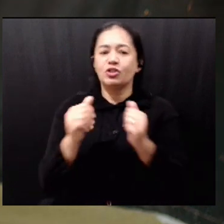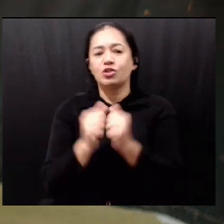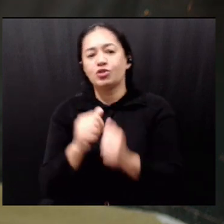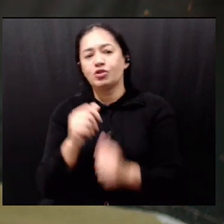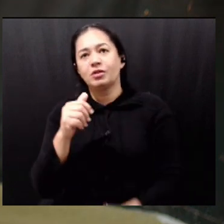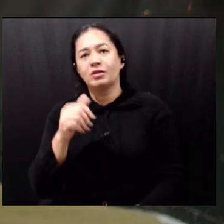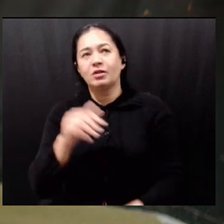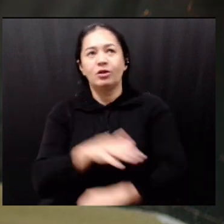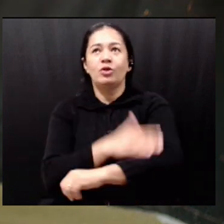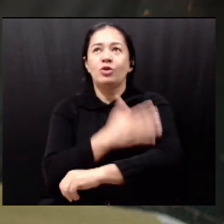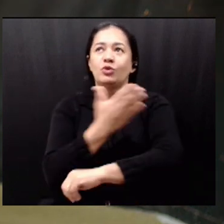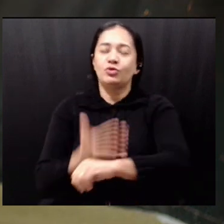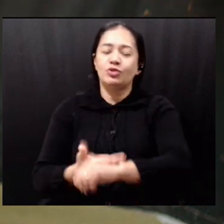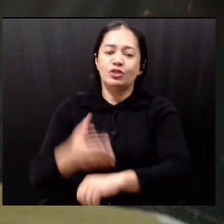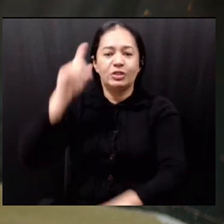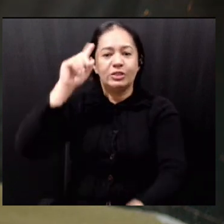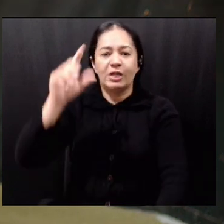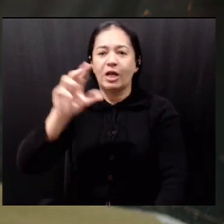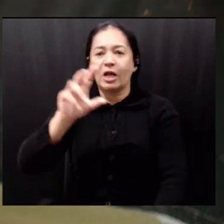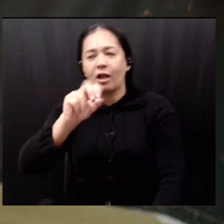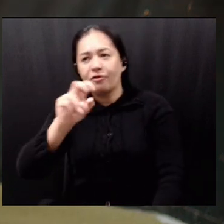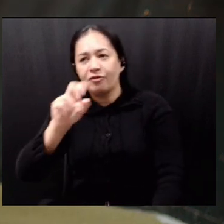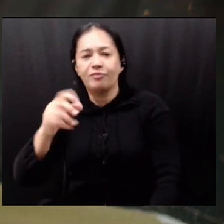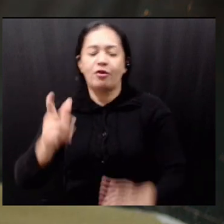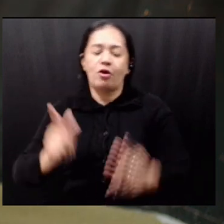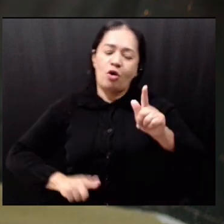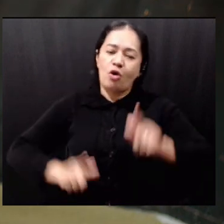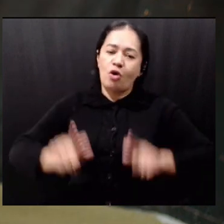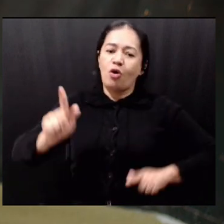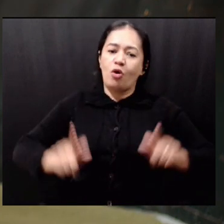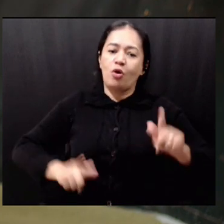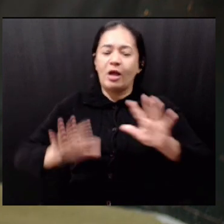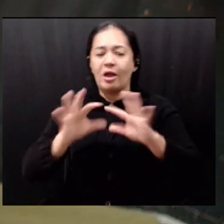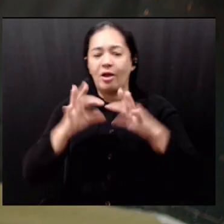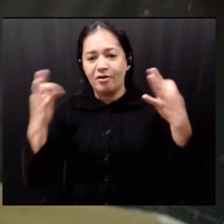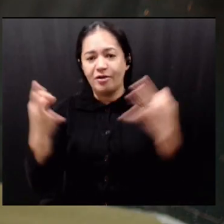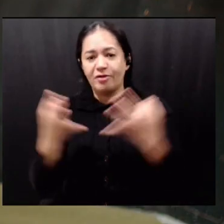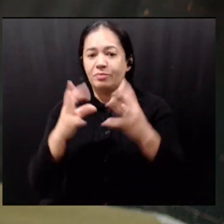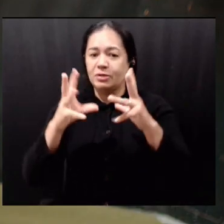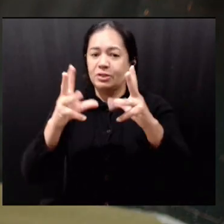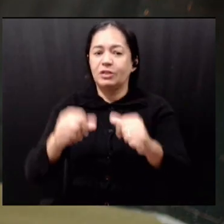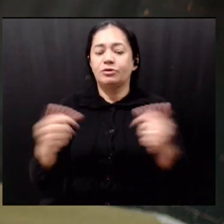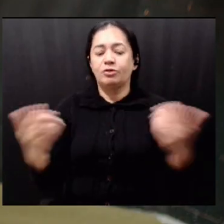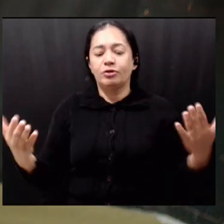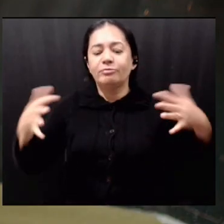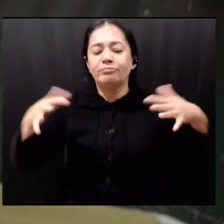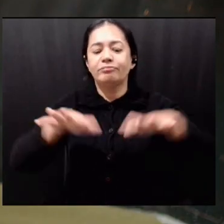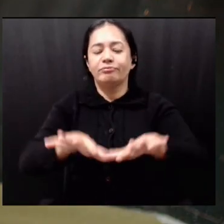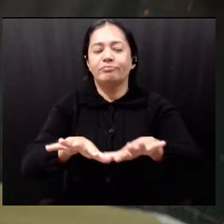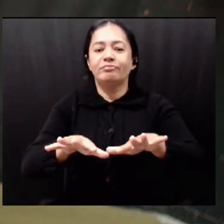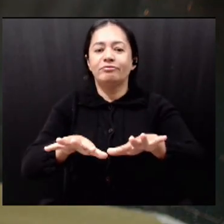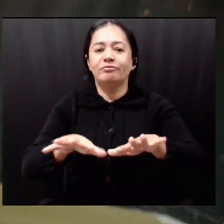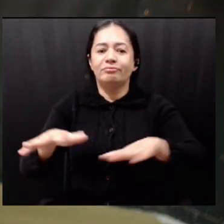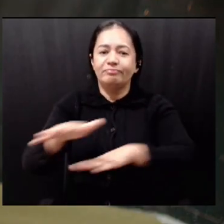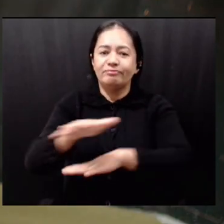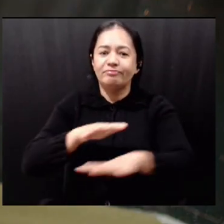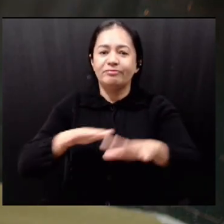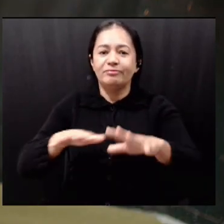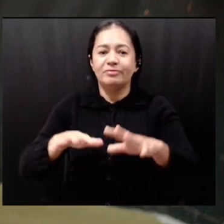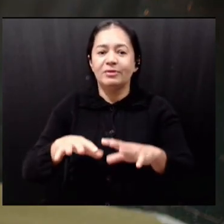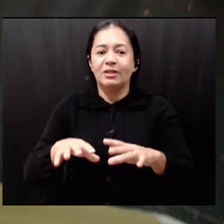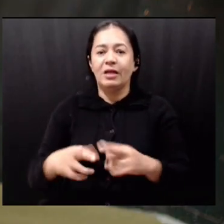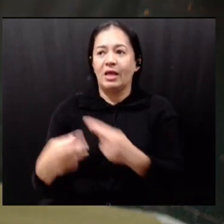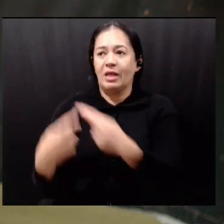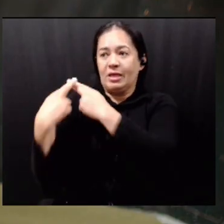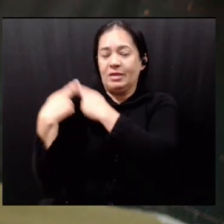vai brincar, enfim, é a família toda inserida. Mas eu não acho legal falar que é a responsabilidade da